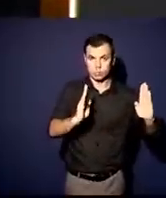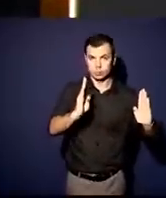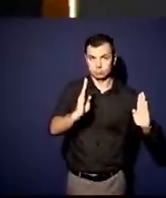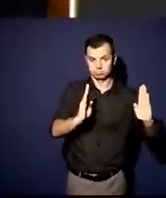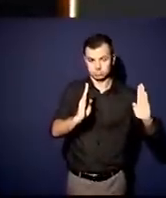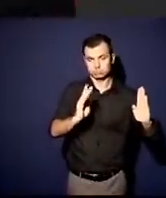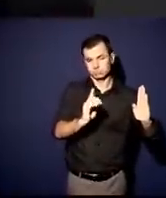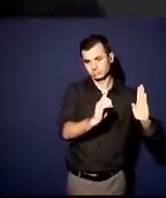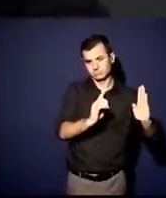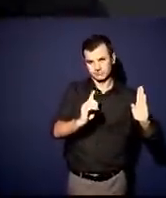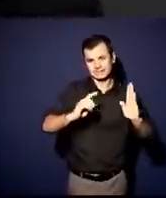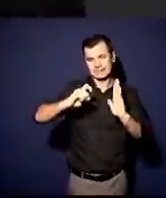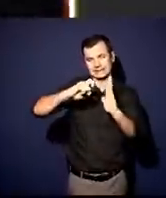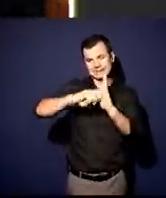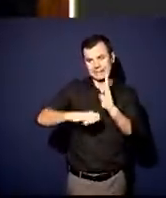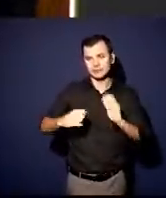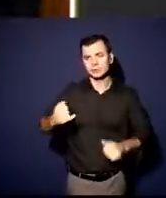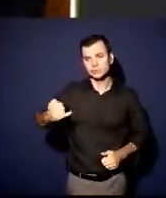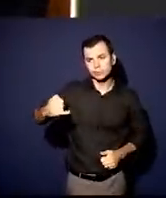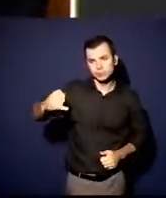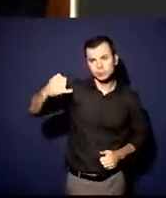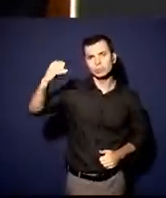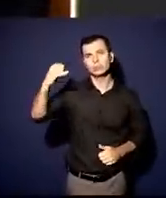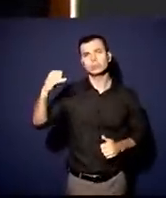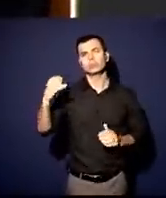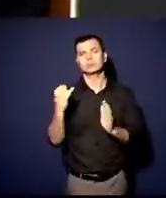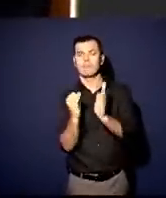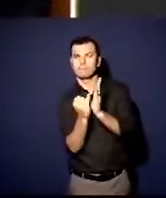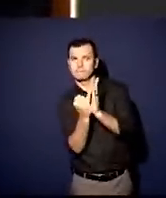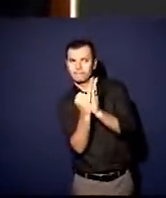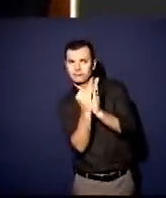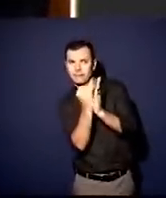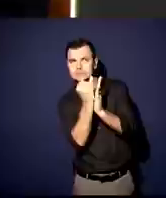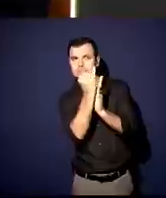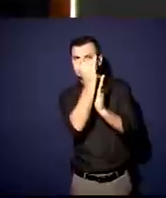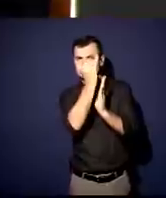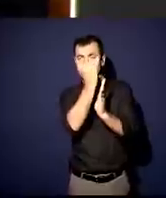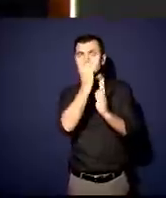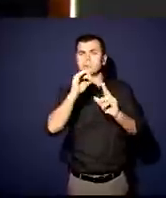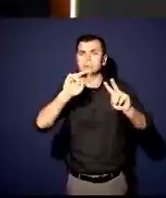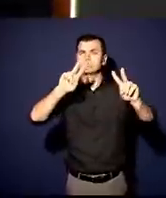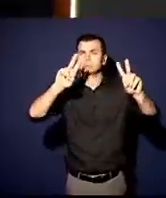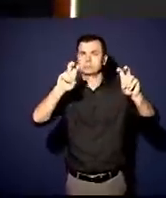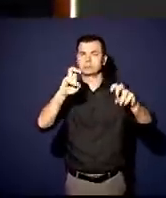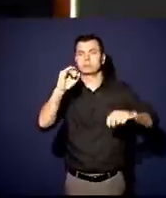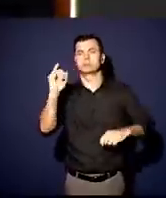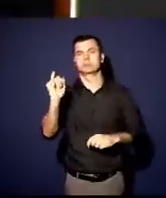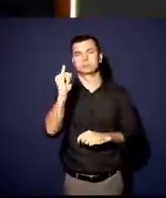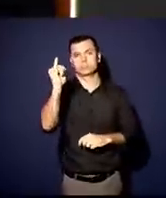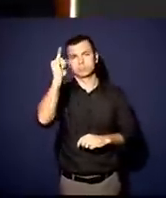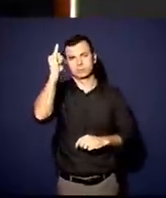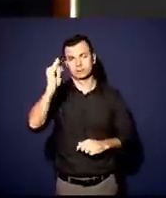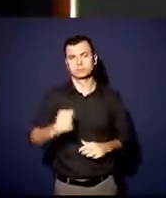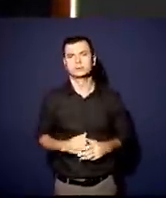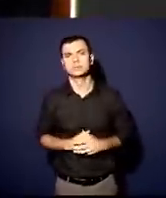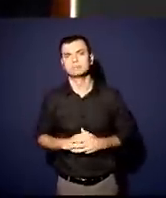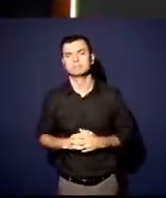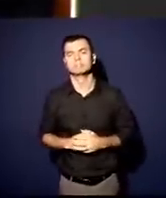essa questão da taxa de juros e da inflação é um assunto extremamente relevante, né? Quem diria, né,